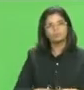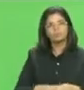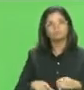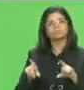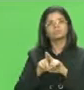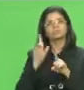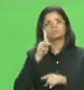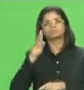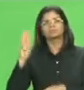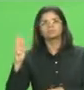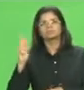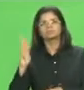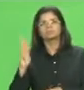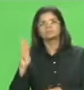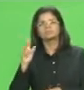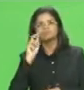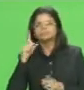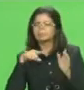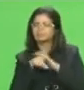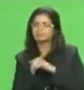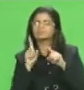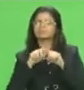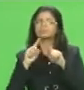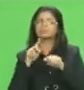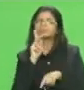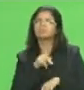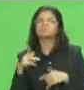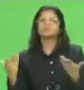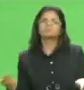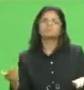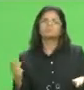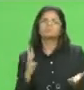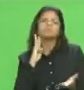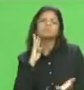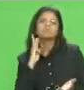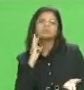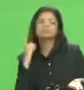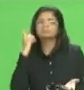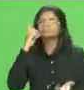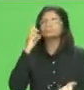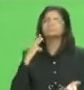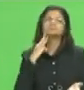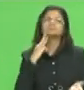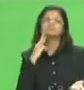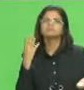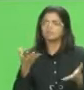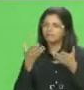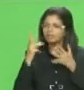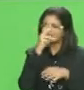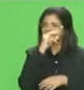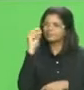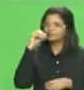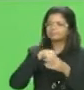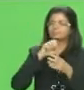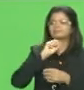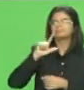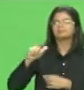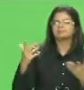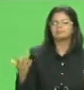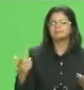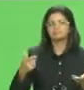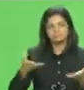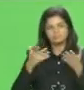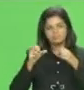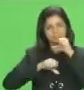e você pode me perguntar, por que que o professor Wellington, por que que o deputado Wellington, quer ser prefeito de São Luís? Eu quero